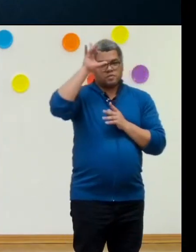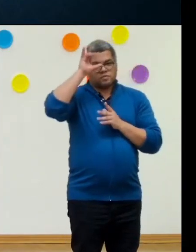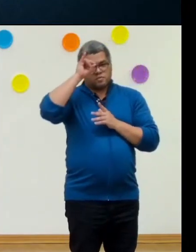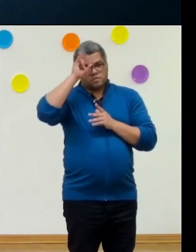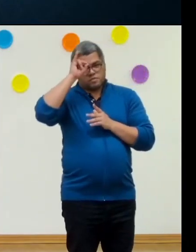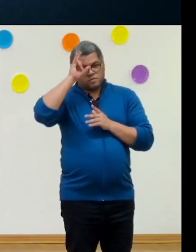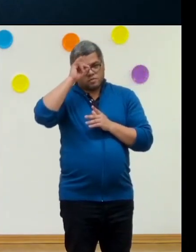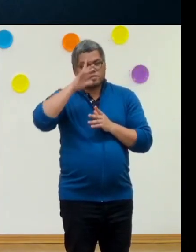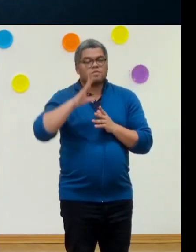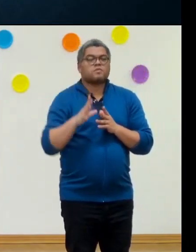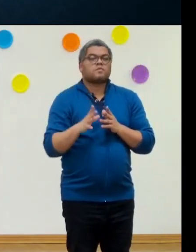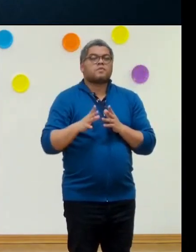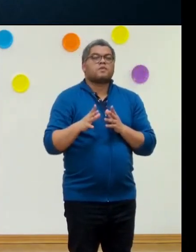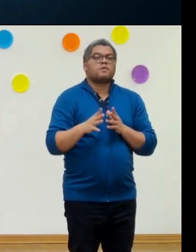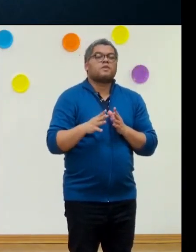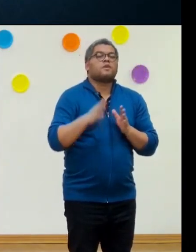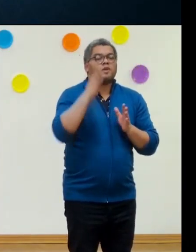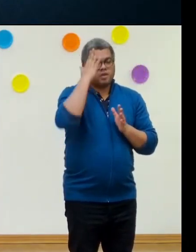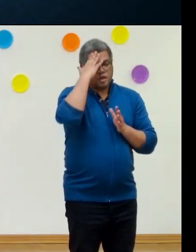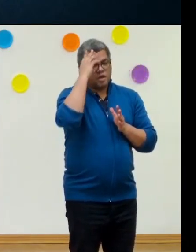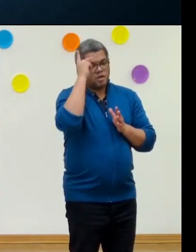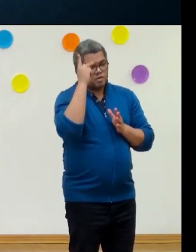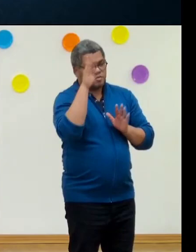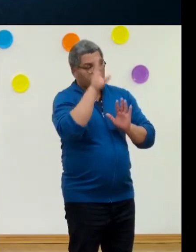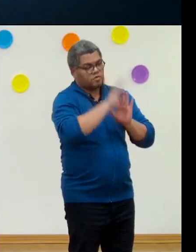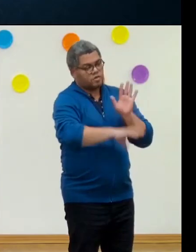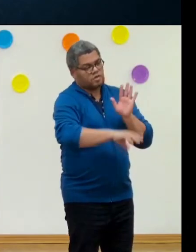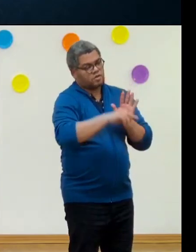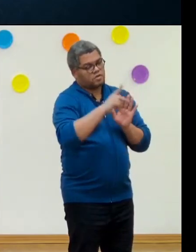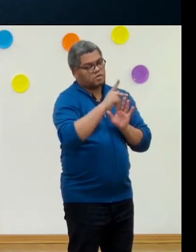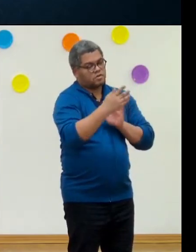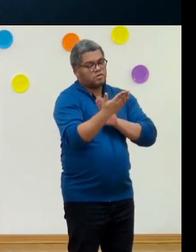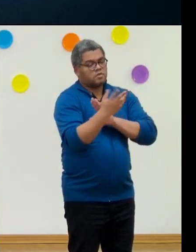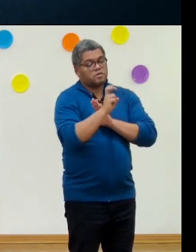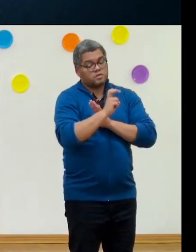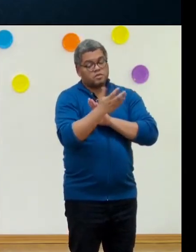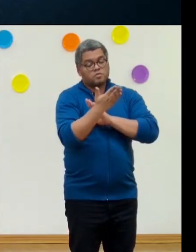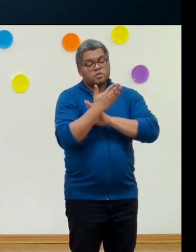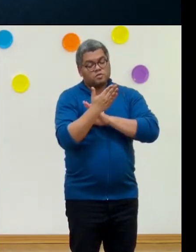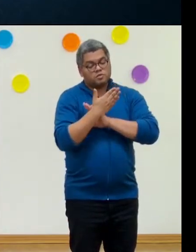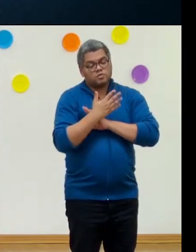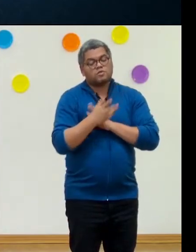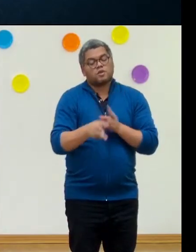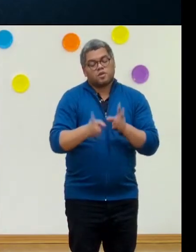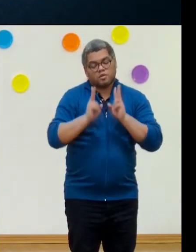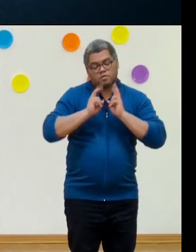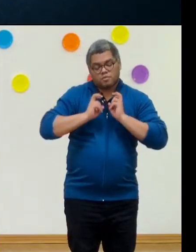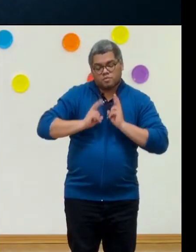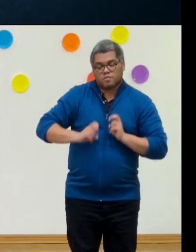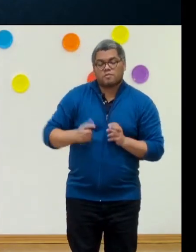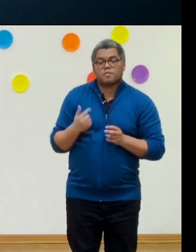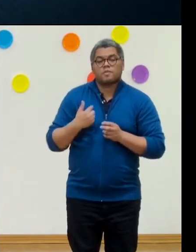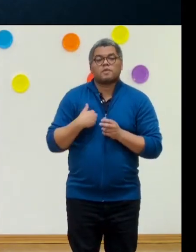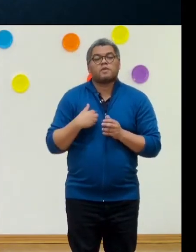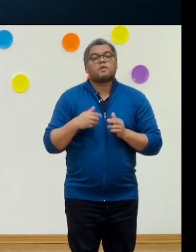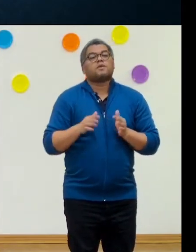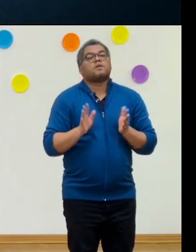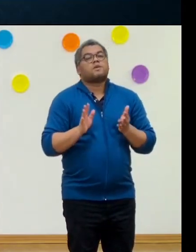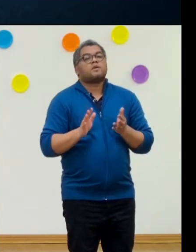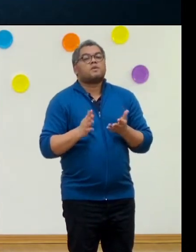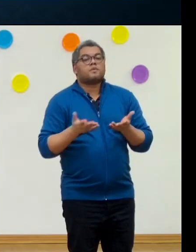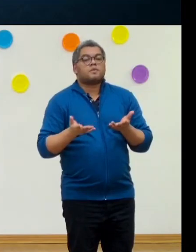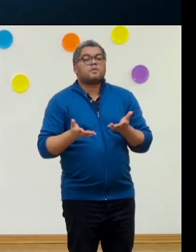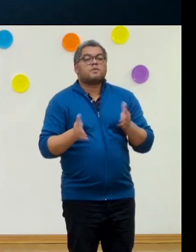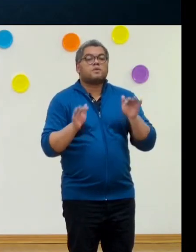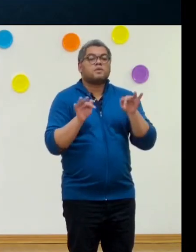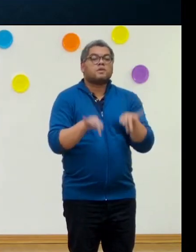lá. Provérbios 5 me fez ver isso, isso, isso. Legal. Faça isso. Provérbios 5. Eu termino com um versículo de Provérbios